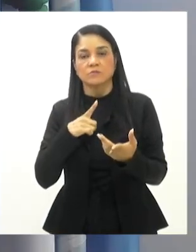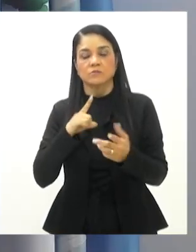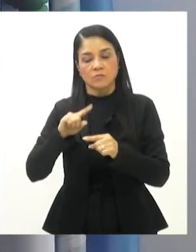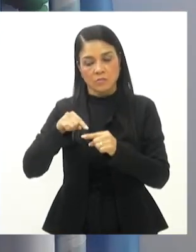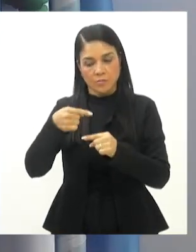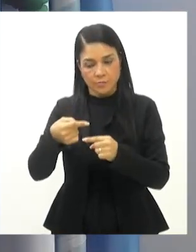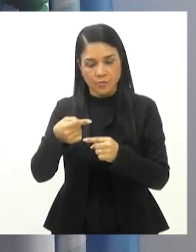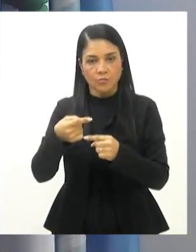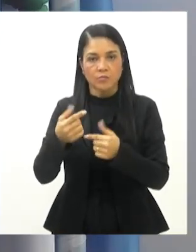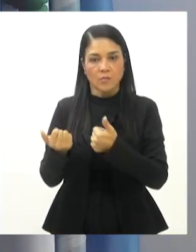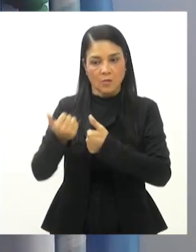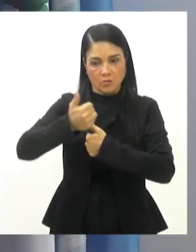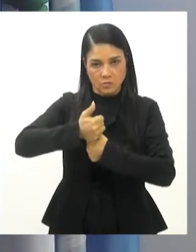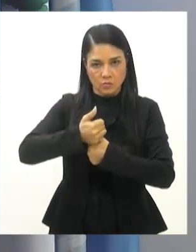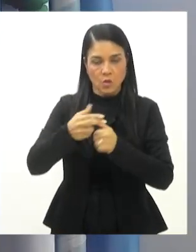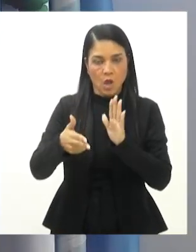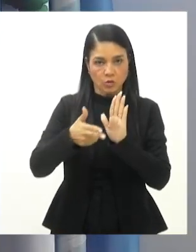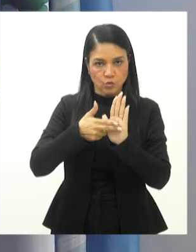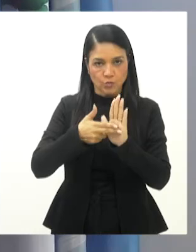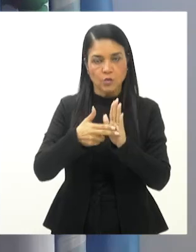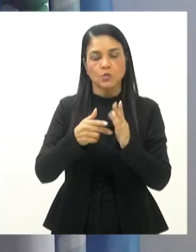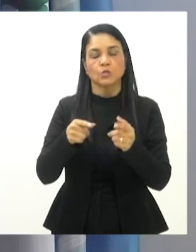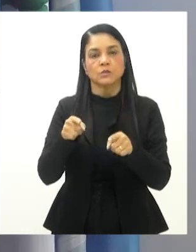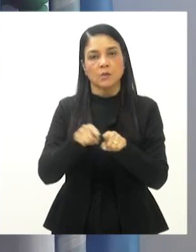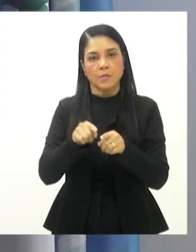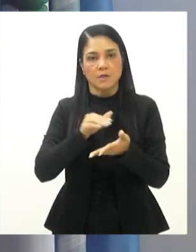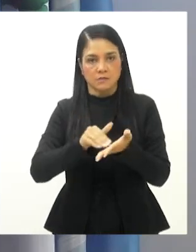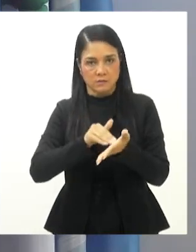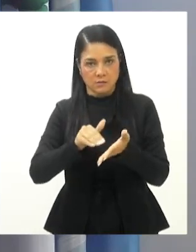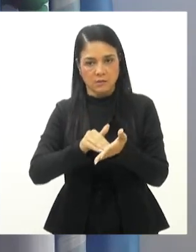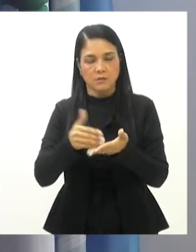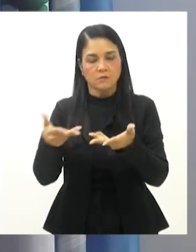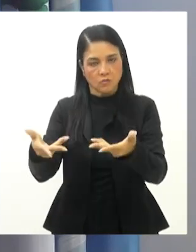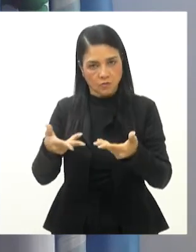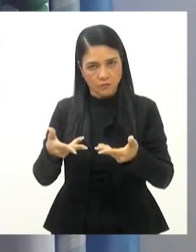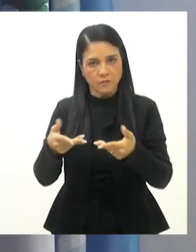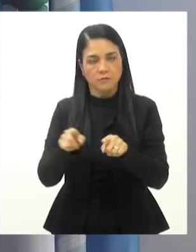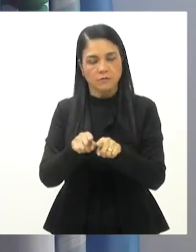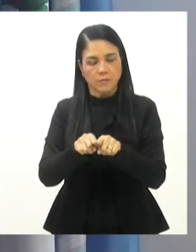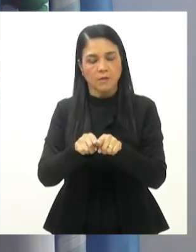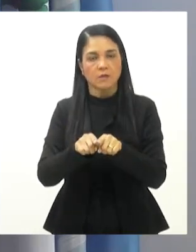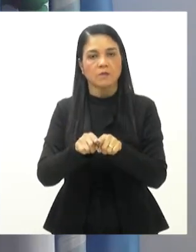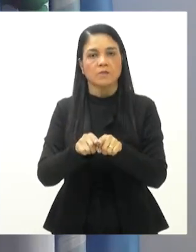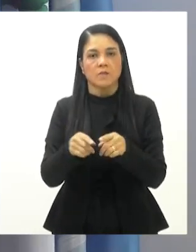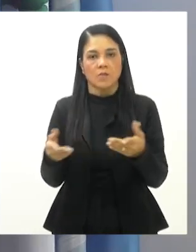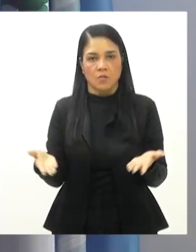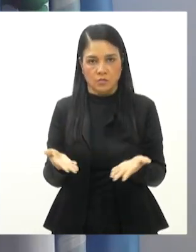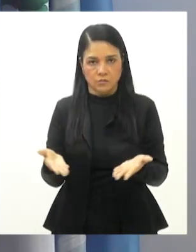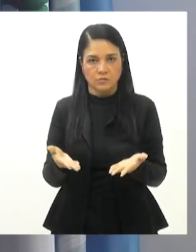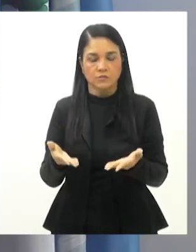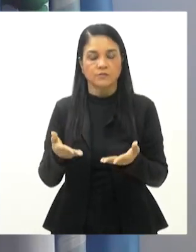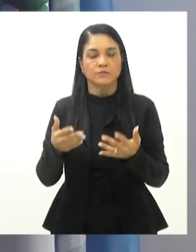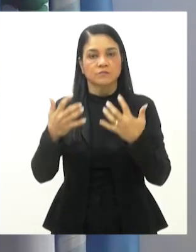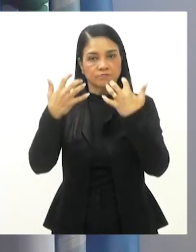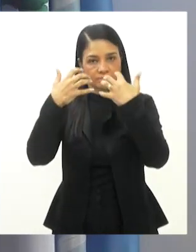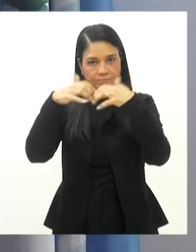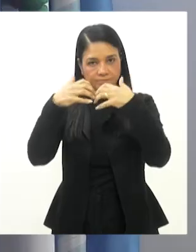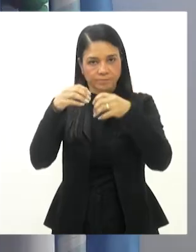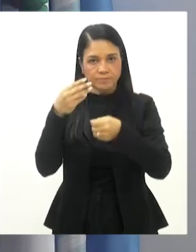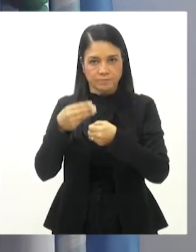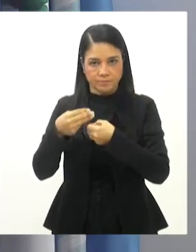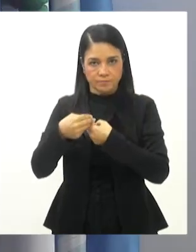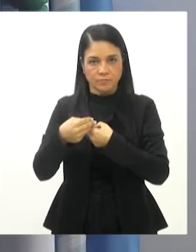depois tiveram desdobramentos e assumiram as funções ali da secretaria no que tange ao município de Petrópolis, e os